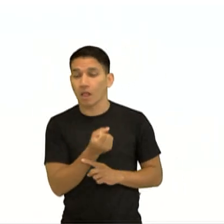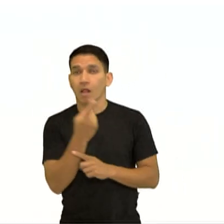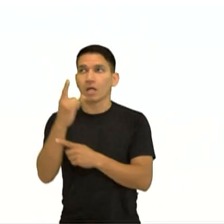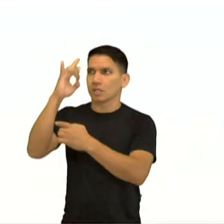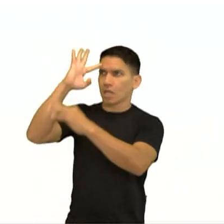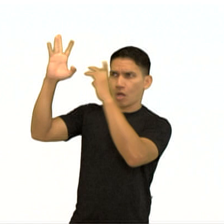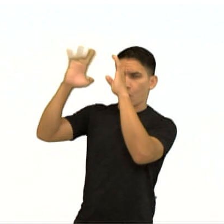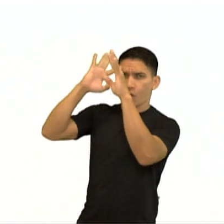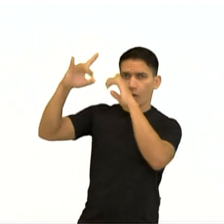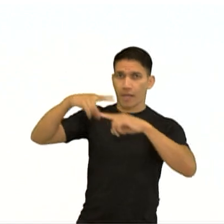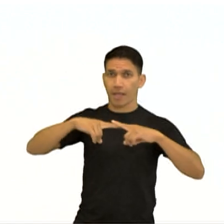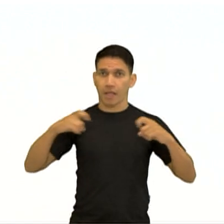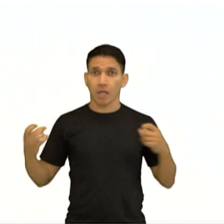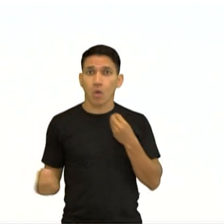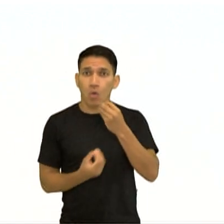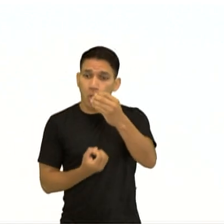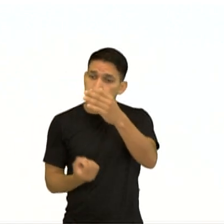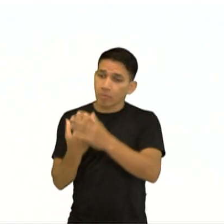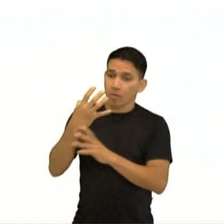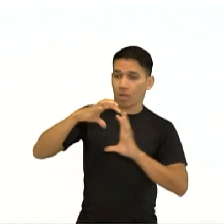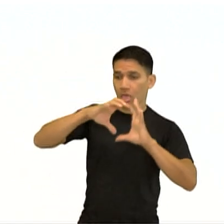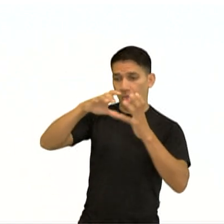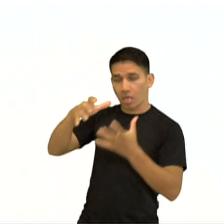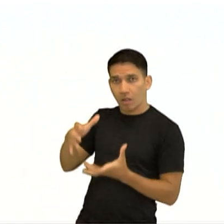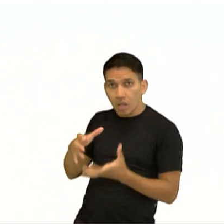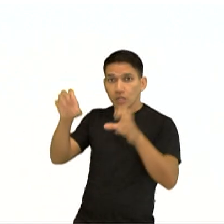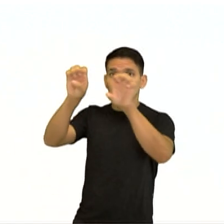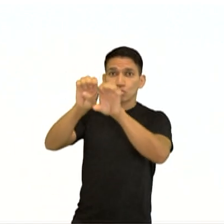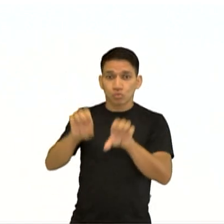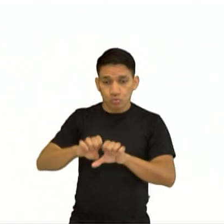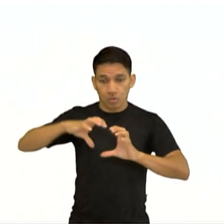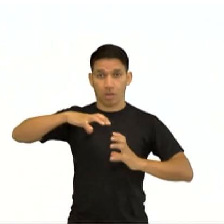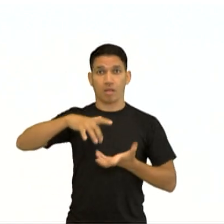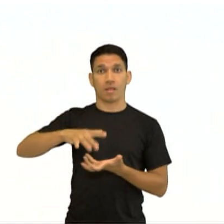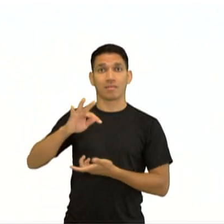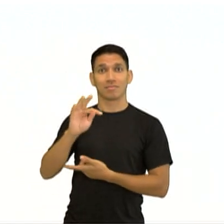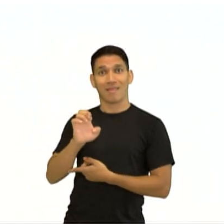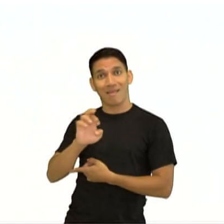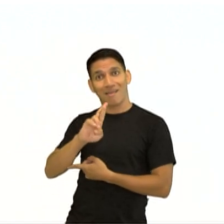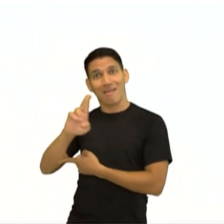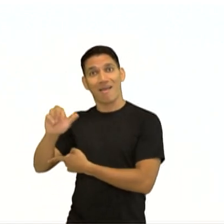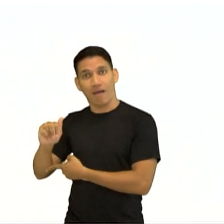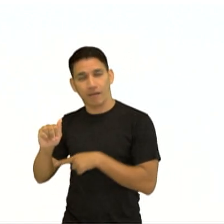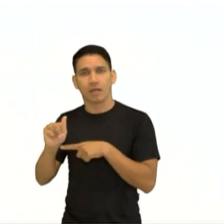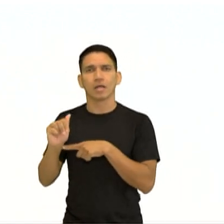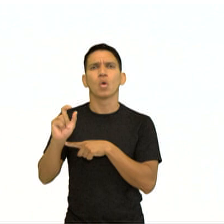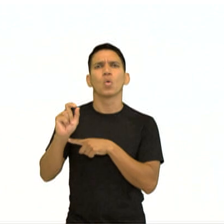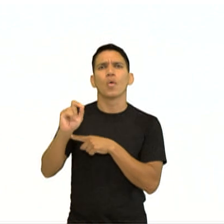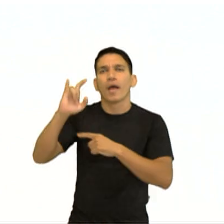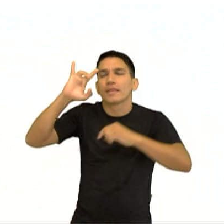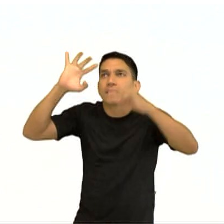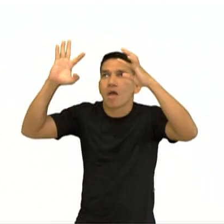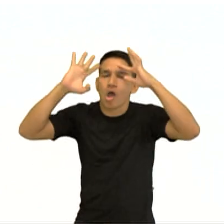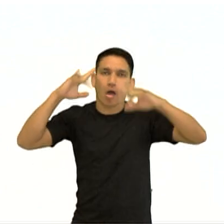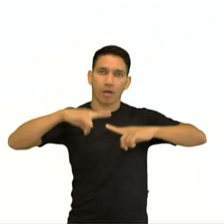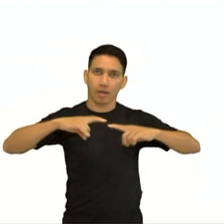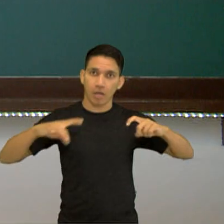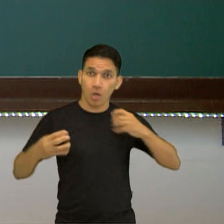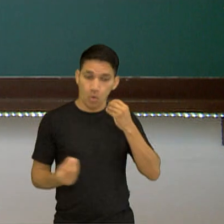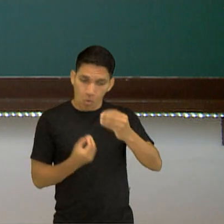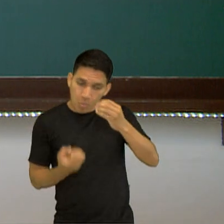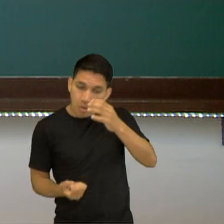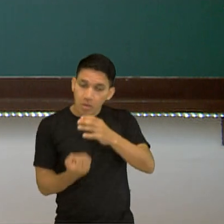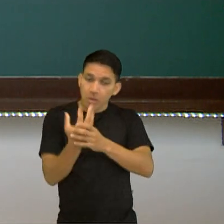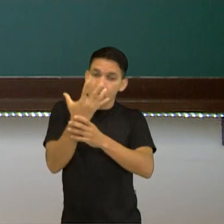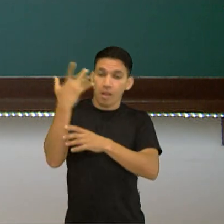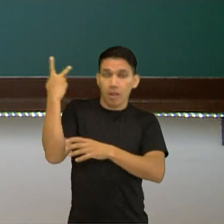teorias científicas de formação e estrutura do planeta Terra. Então nós vamos falar um pouquinho sobre teorias científicas da formação,